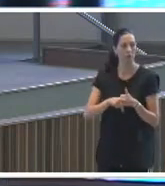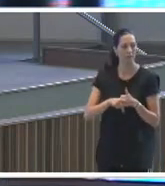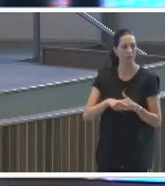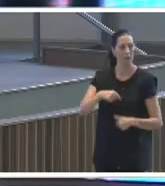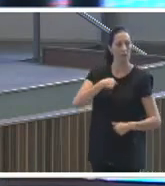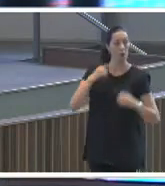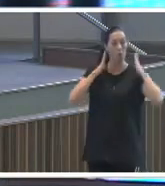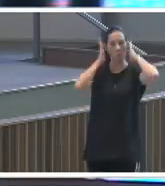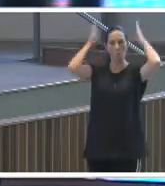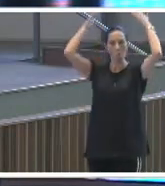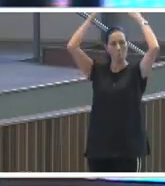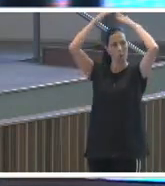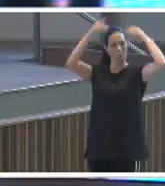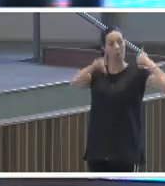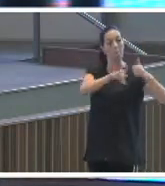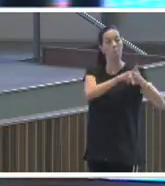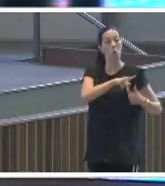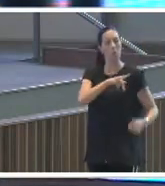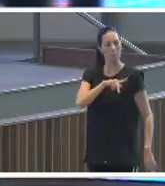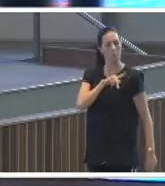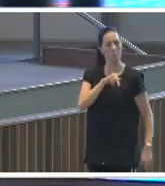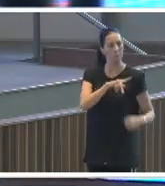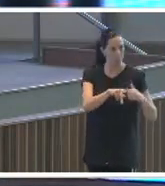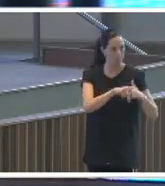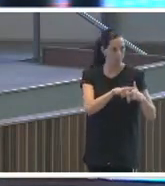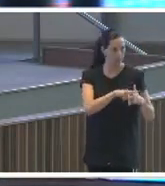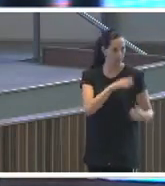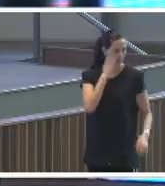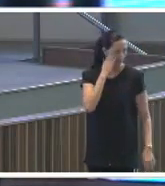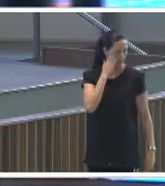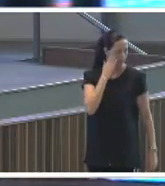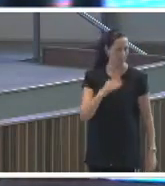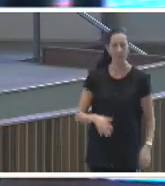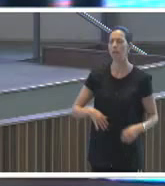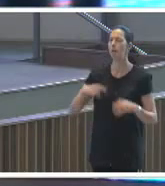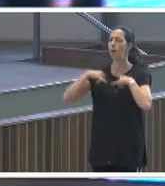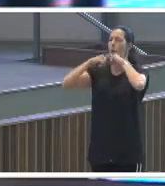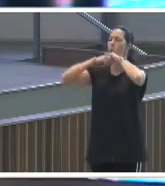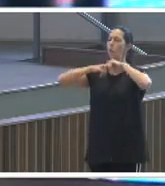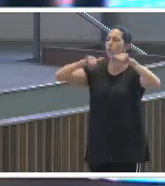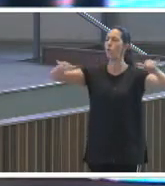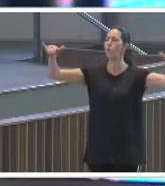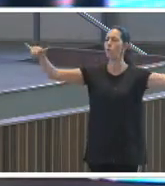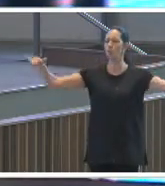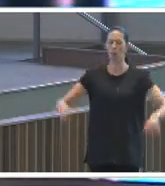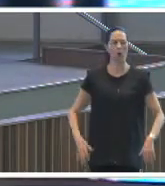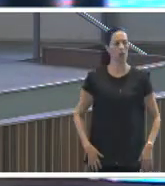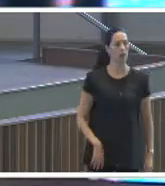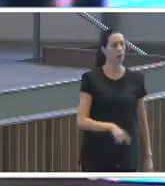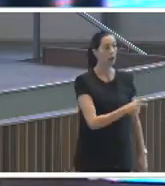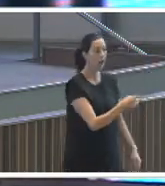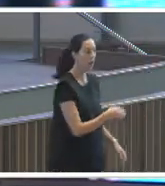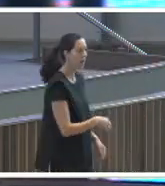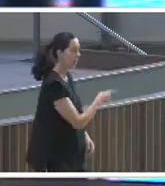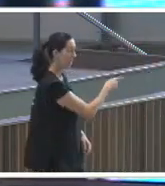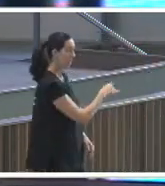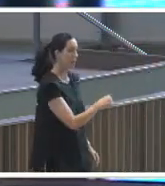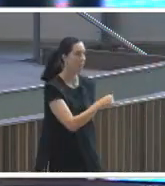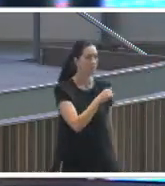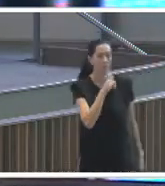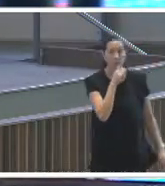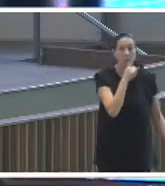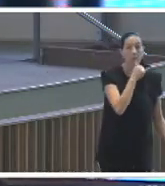A autoridade papal era inquestionável. E essa autoridade então permitia algumas coisas que